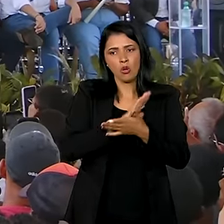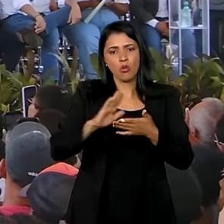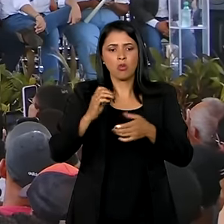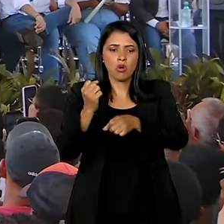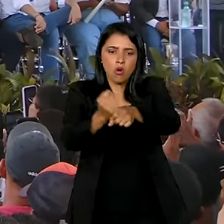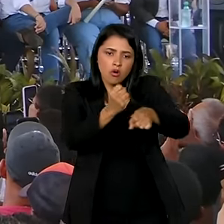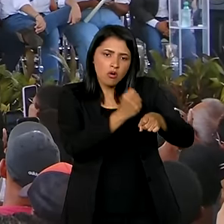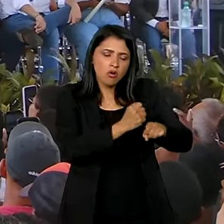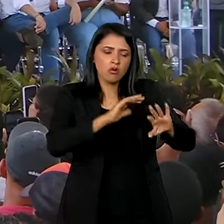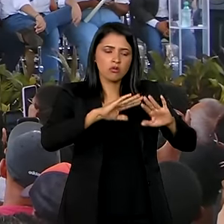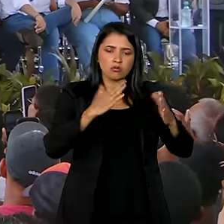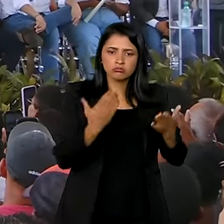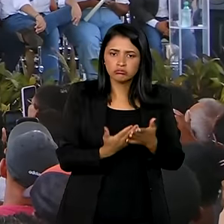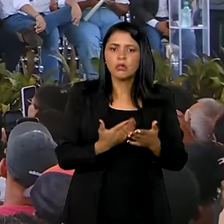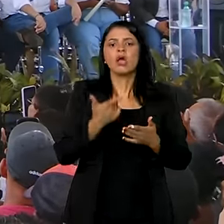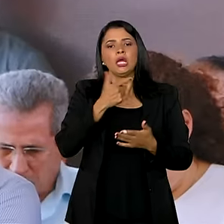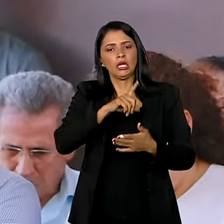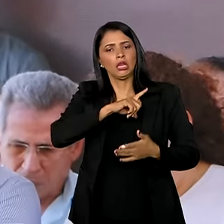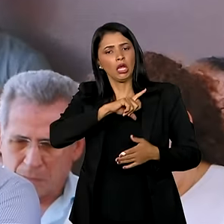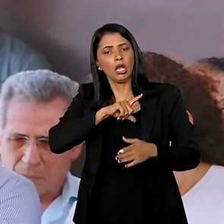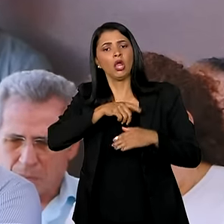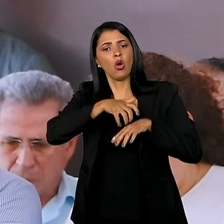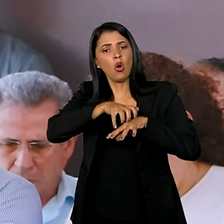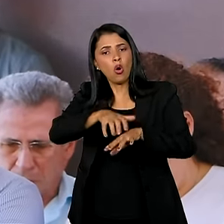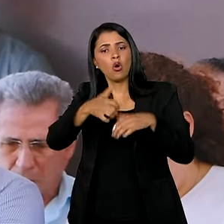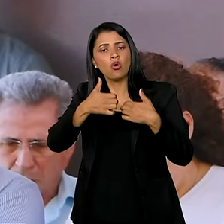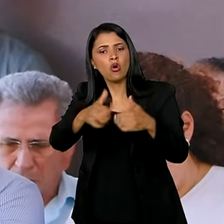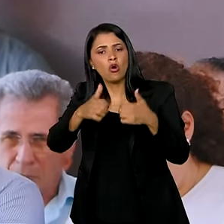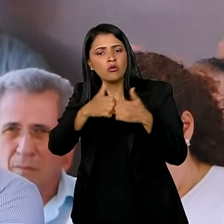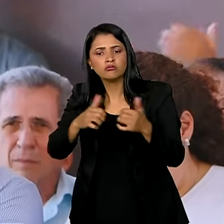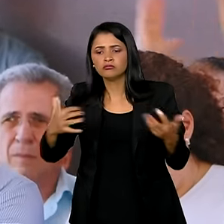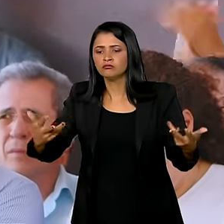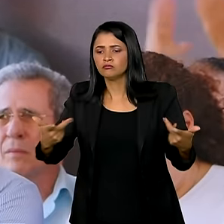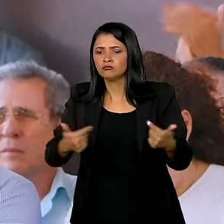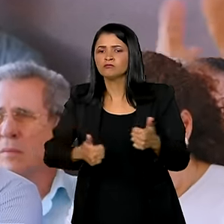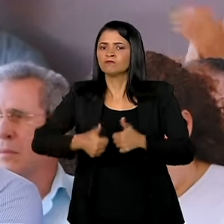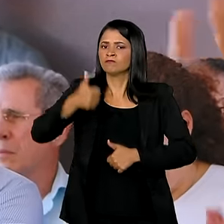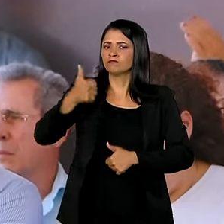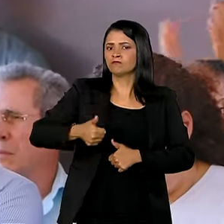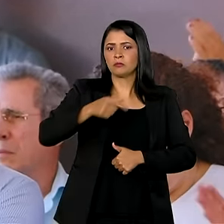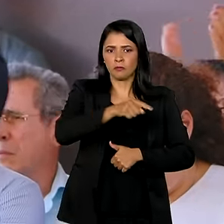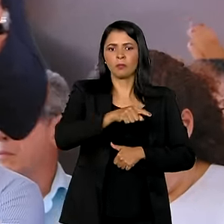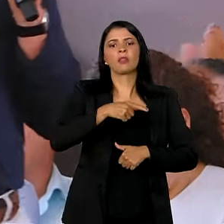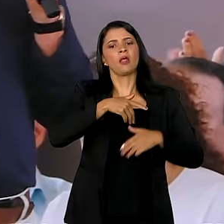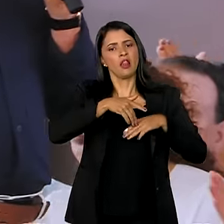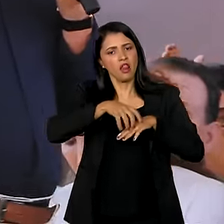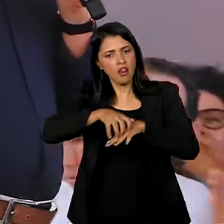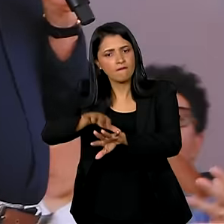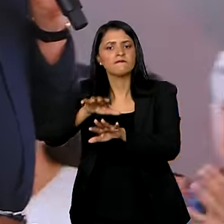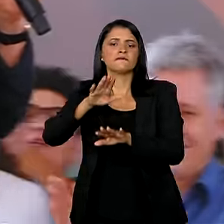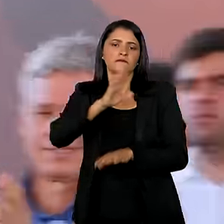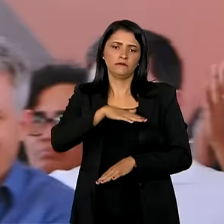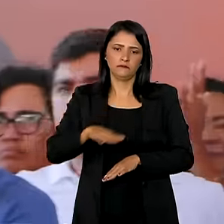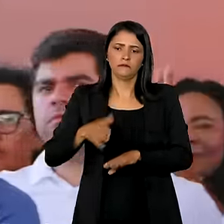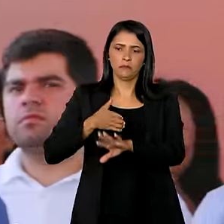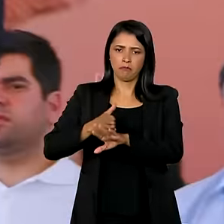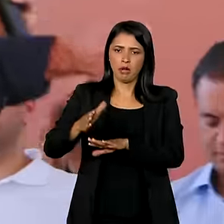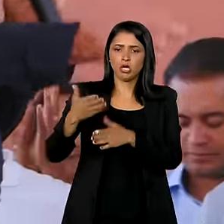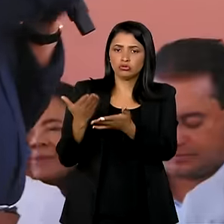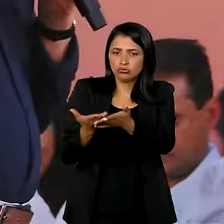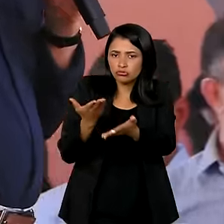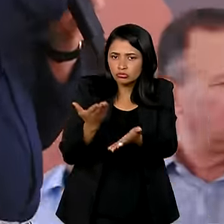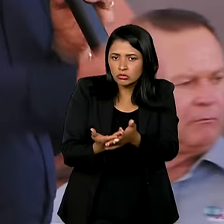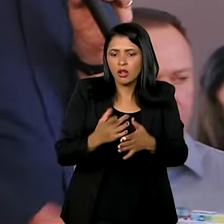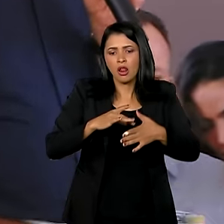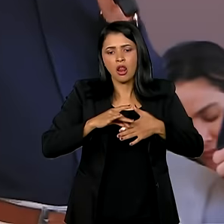e colocar ônibus de qualidade para transportar as crianças para ir para estudar, para levar as